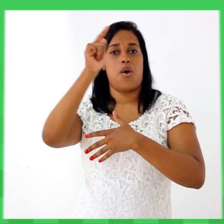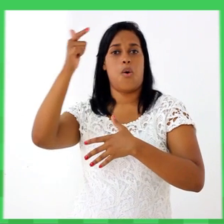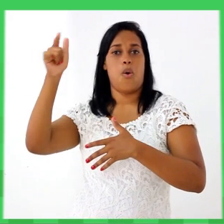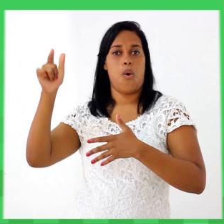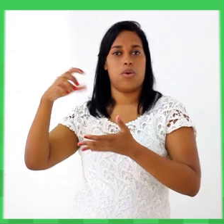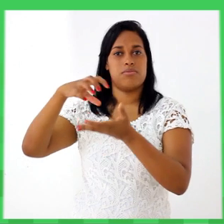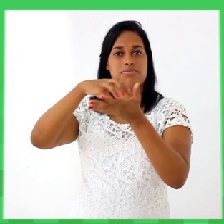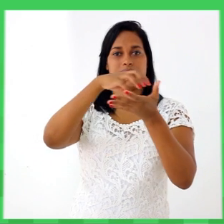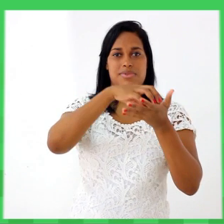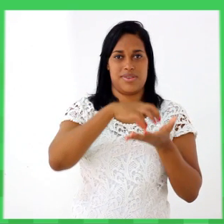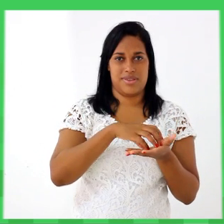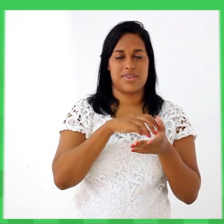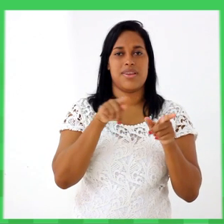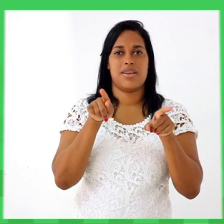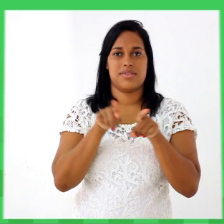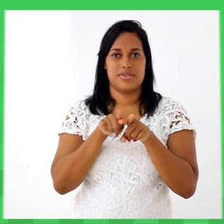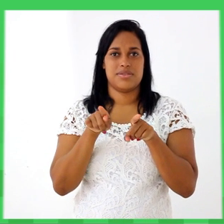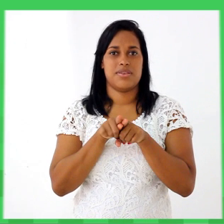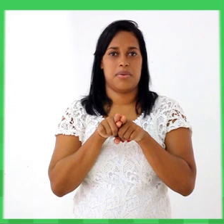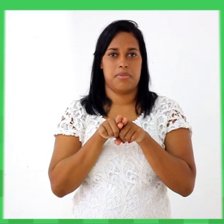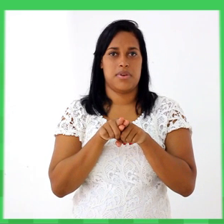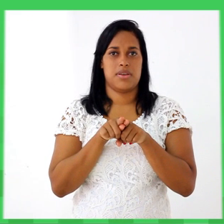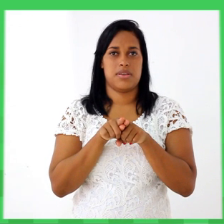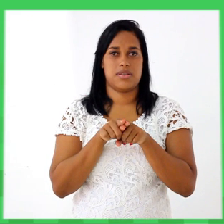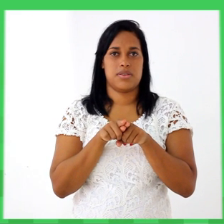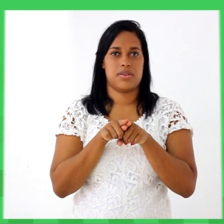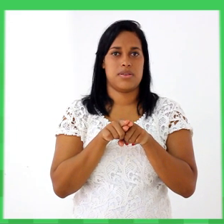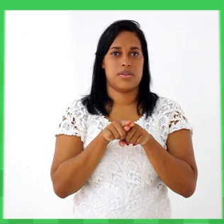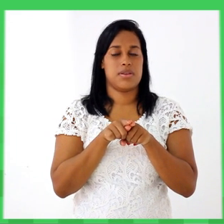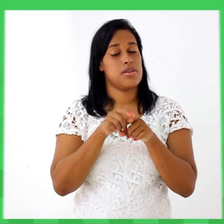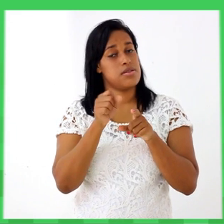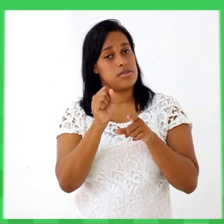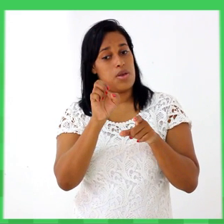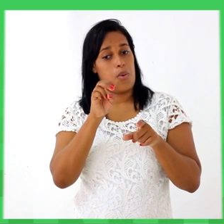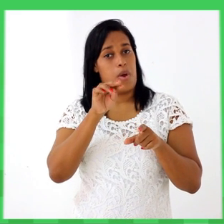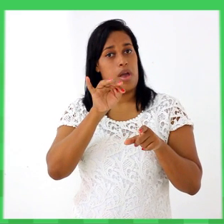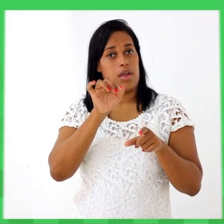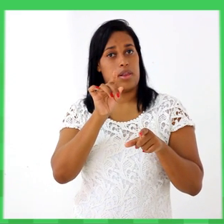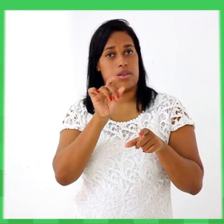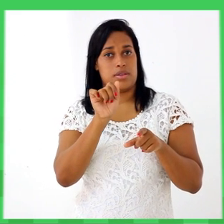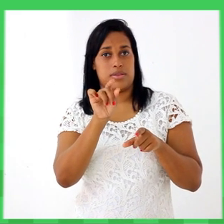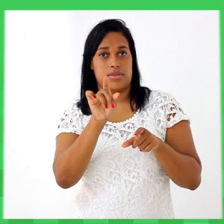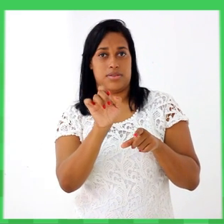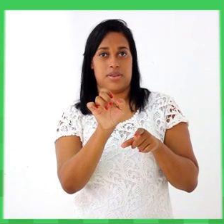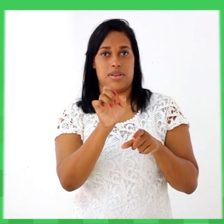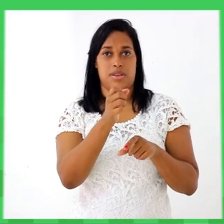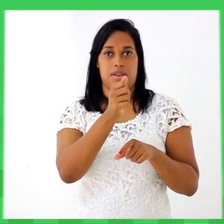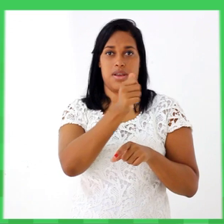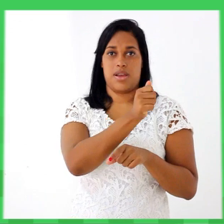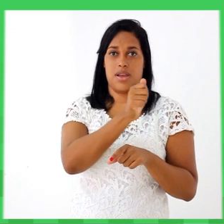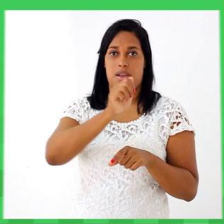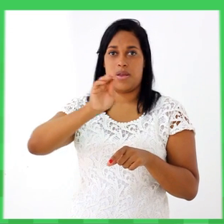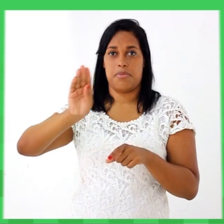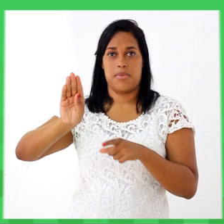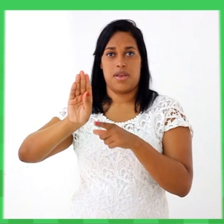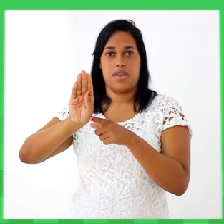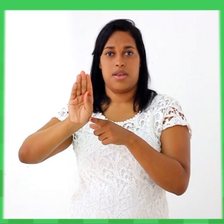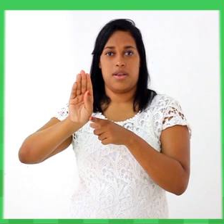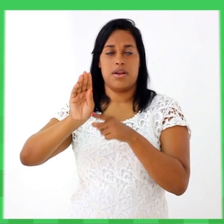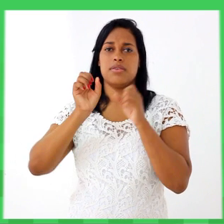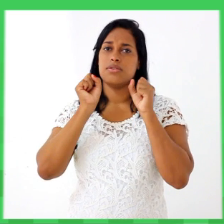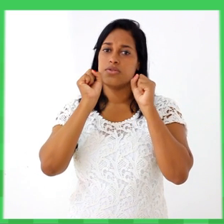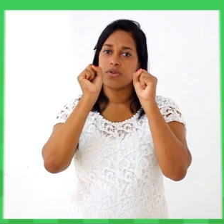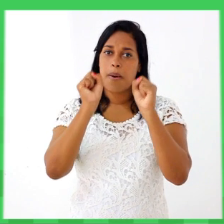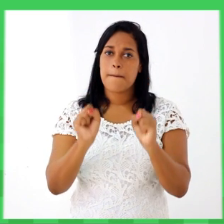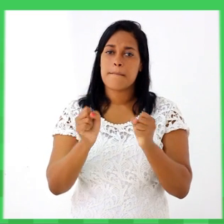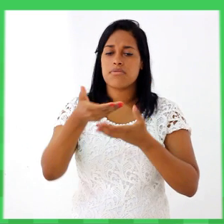entidades. E aí, na entidade A e B, quantos itens dessa primeira entidade podem